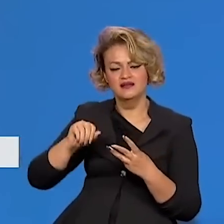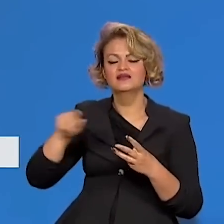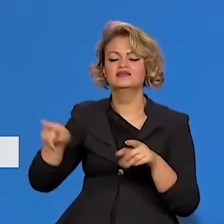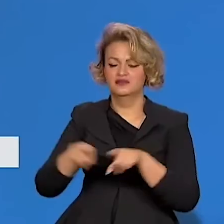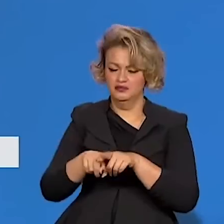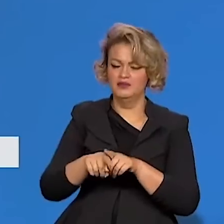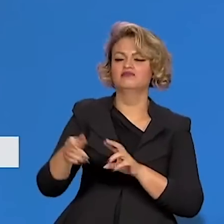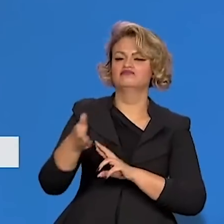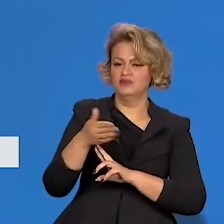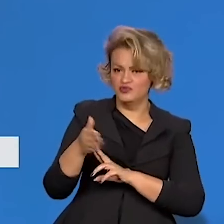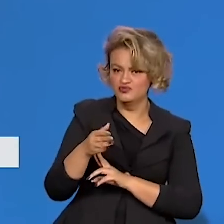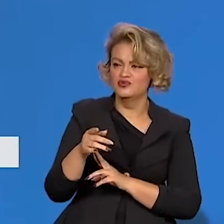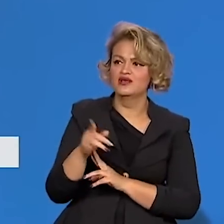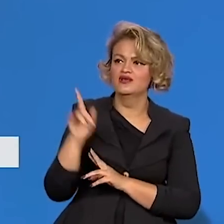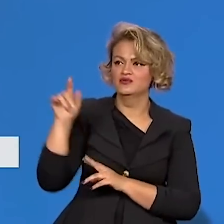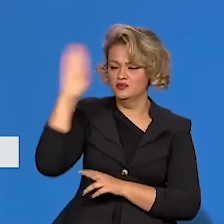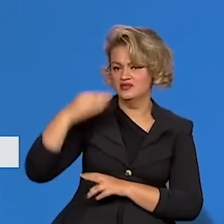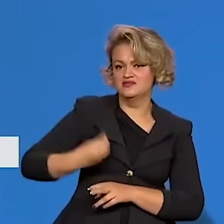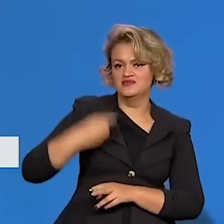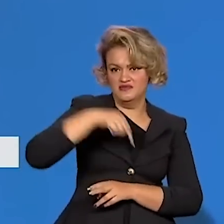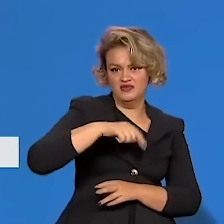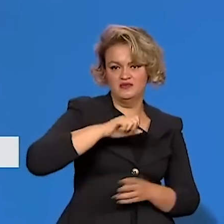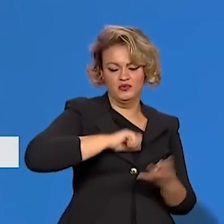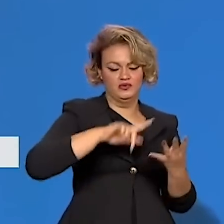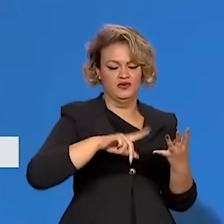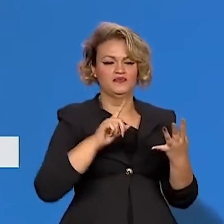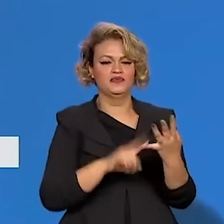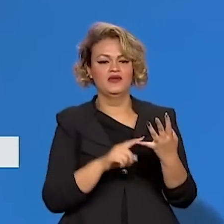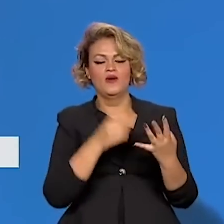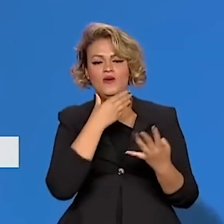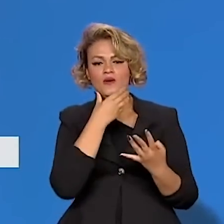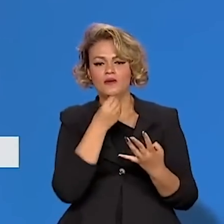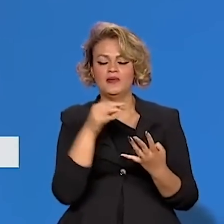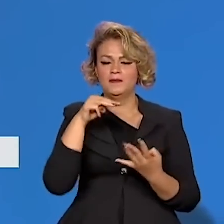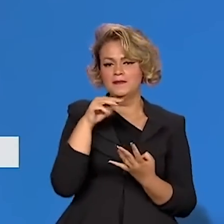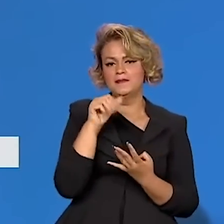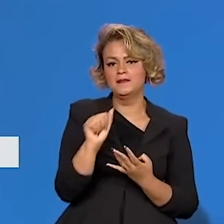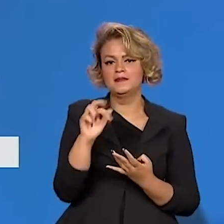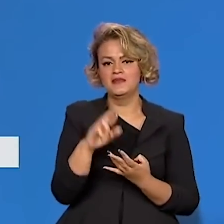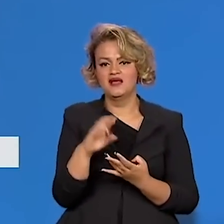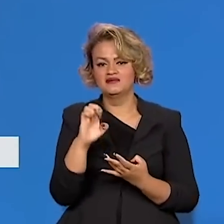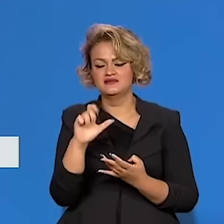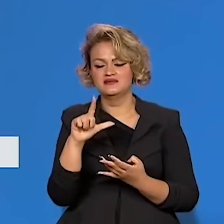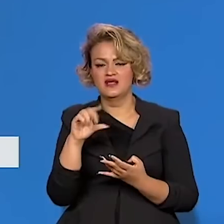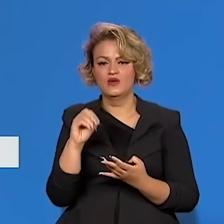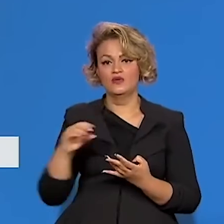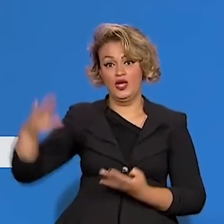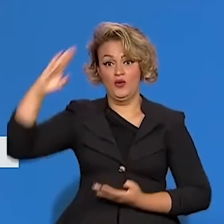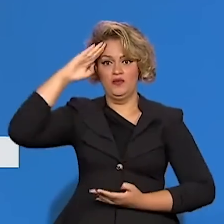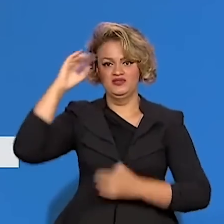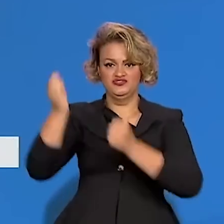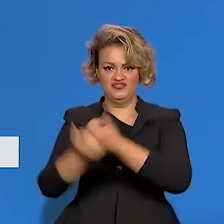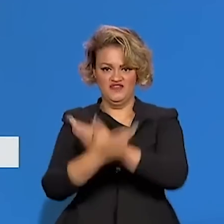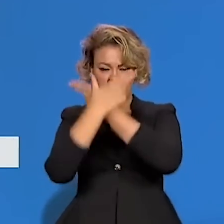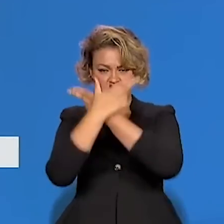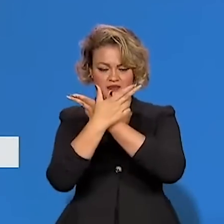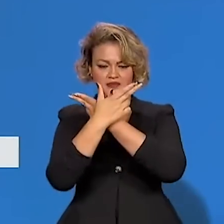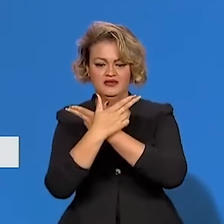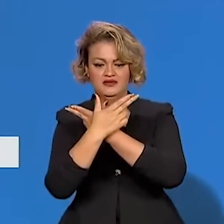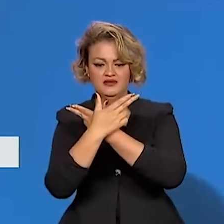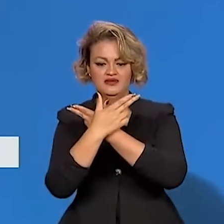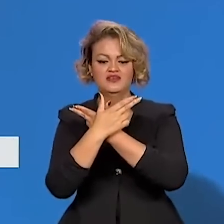Brasil aeroporto Tenente Brigadeiro do ar Marcelo Damasceno comandante da força aérea brasileira